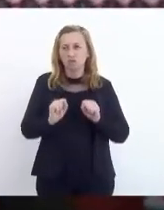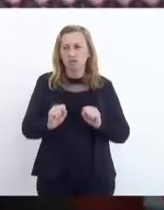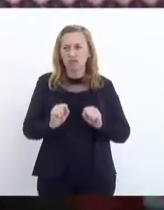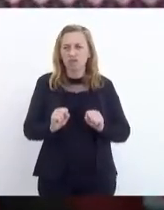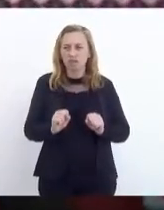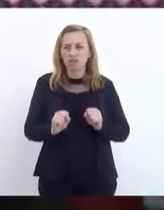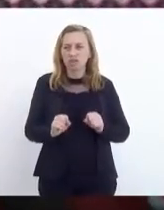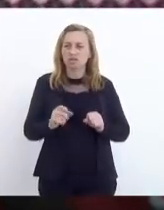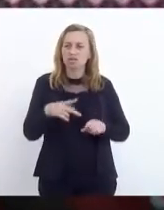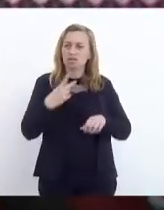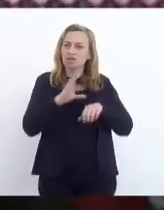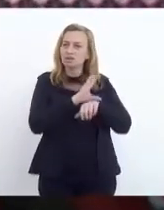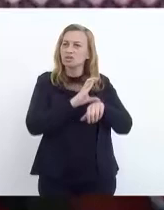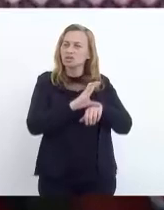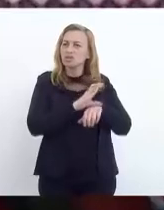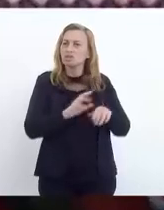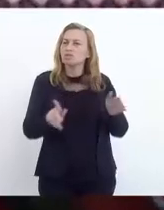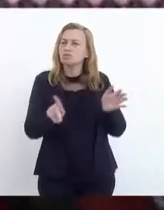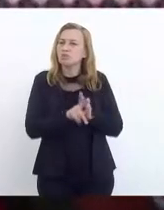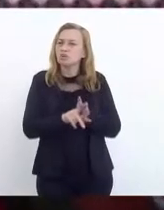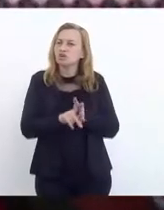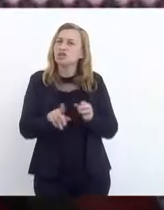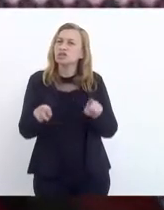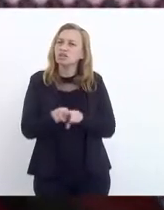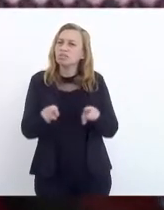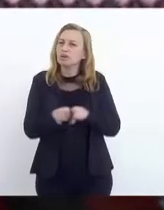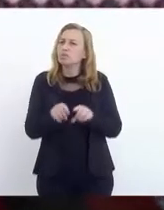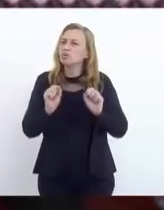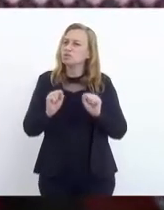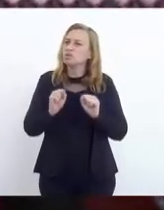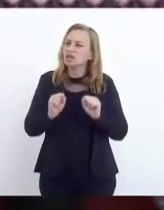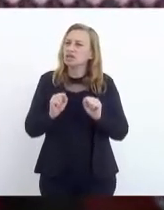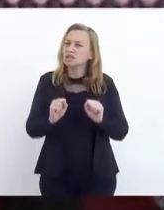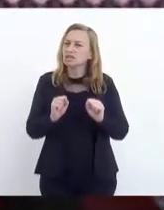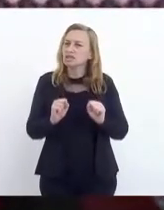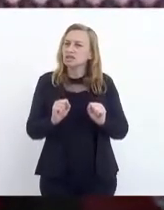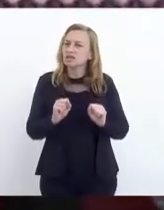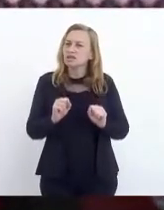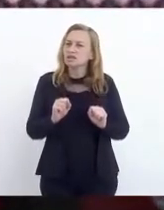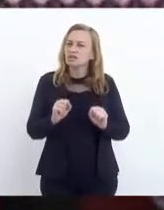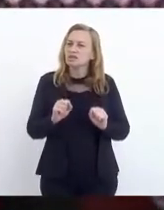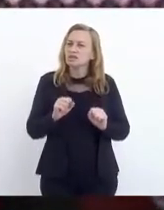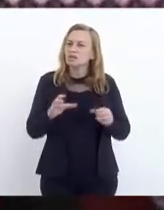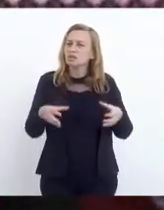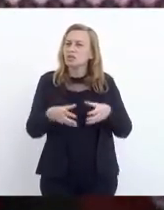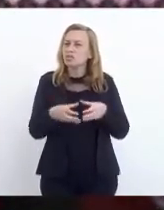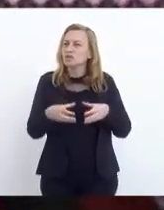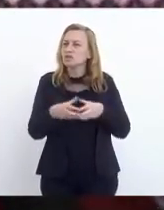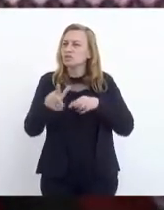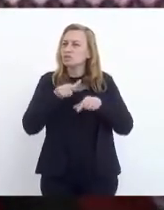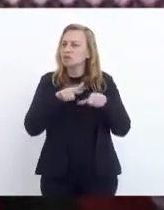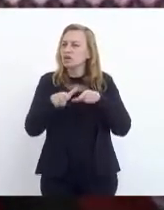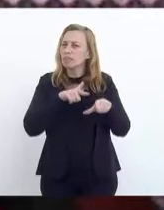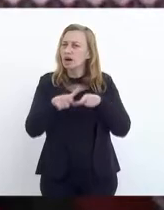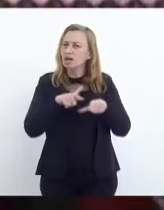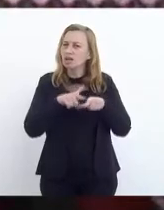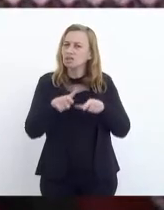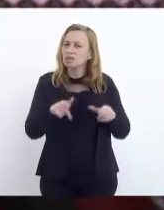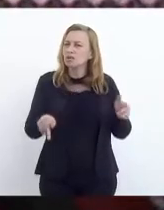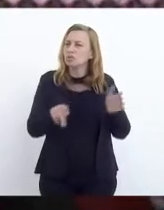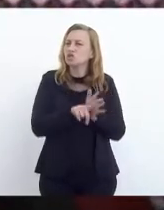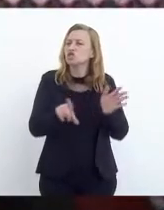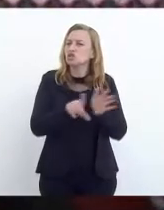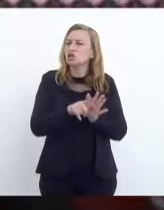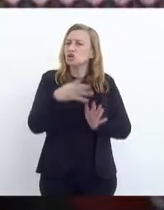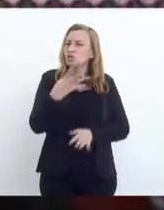a constitucionalidade do projeto e que também pudéssemos emitir parecer pela Comissão do Trabalho ao projeto de